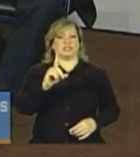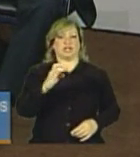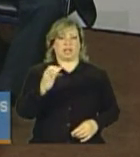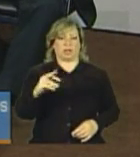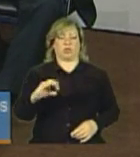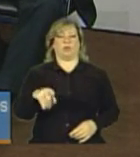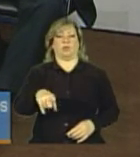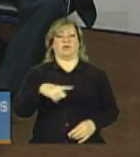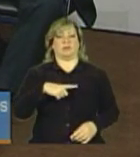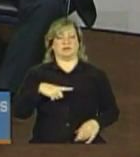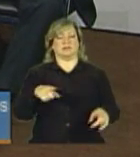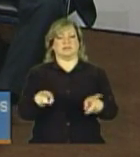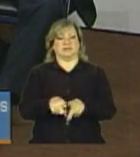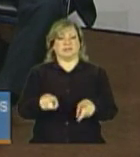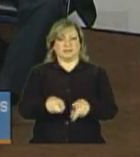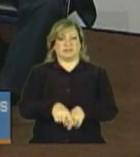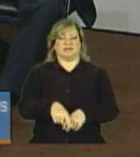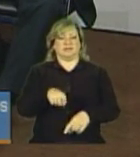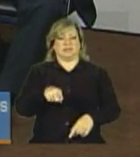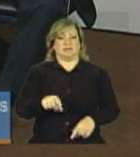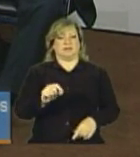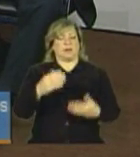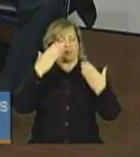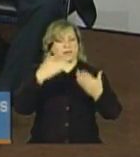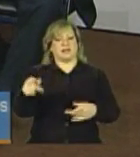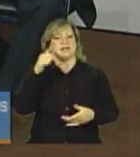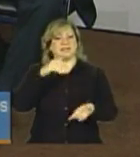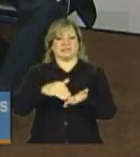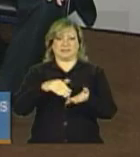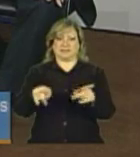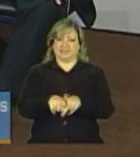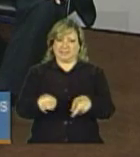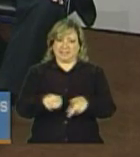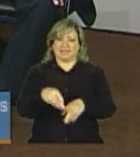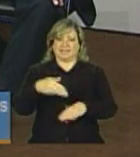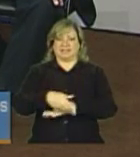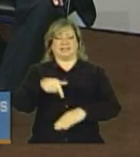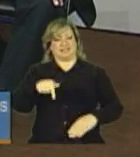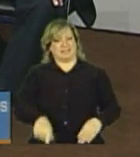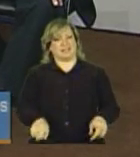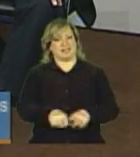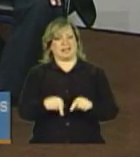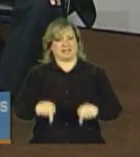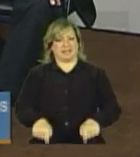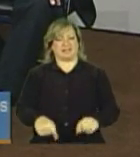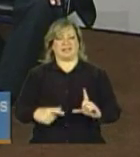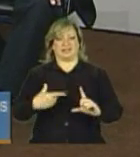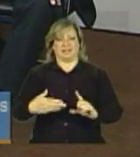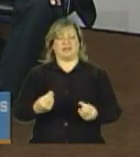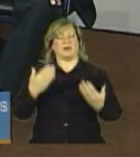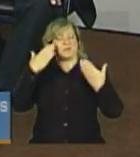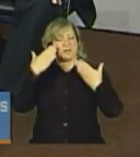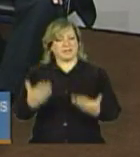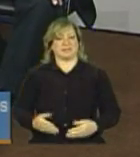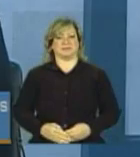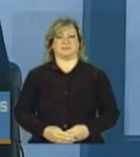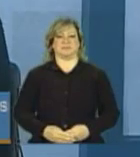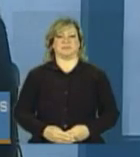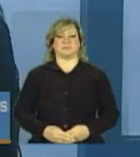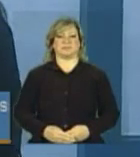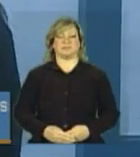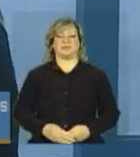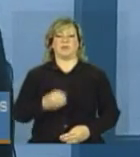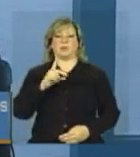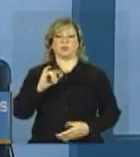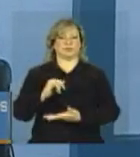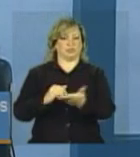Departamento de Apoio à Aquisição e Comercialização de Produção Familiar. E obrigada, secretária, pela participação da senhora também conosco na teleconferência. Eu que agradeço. Obrigado.